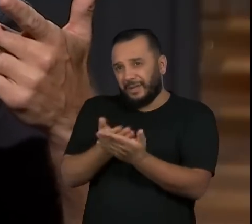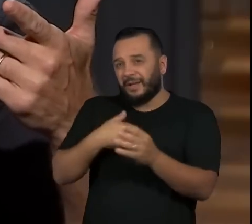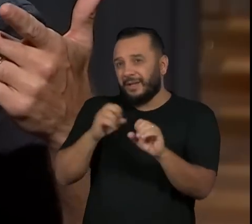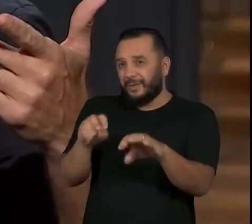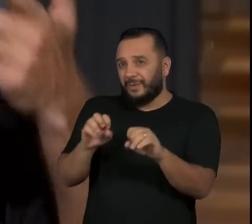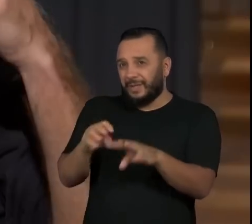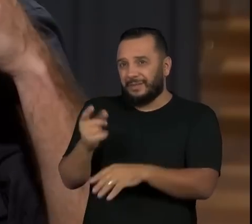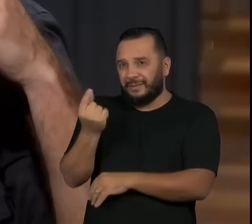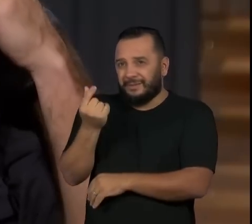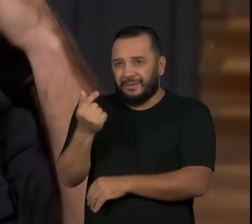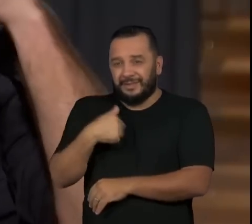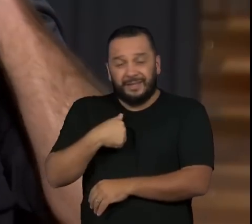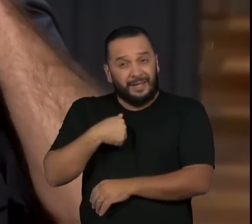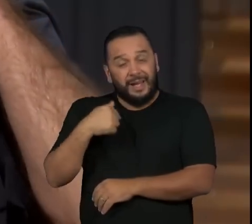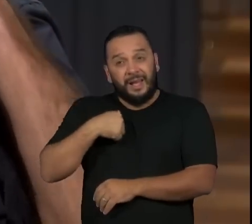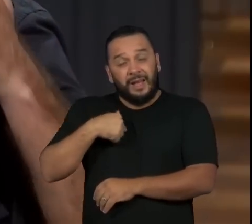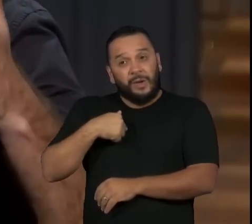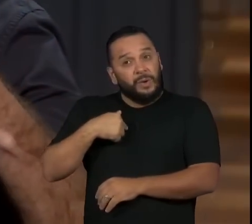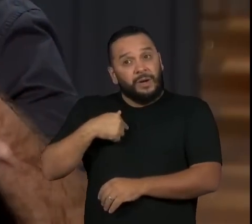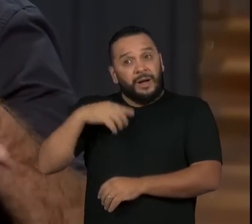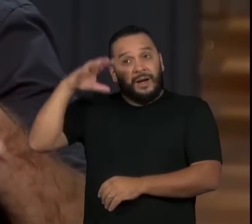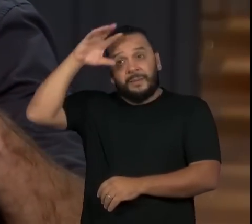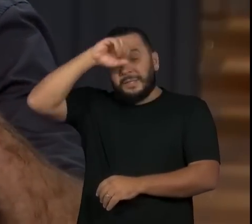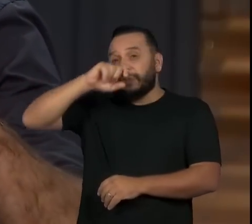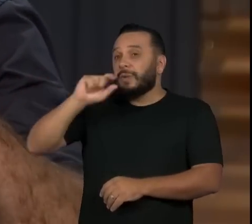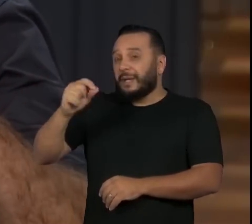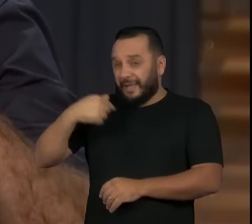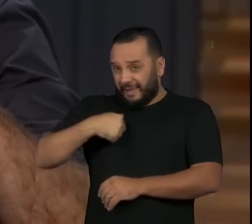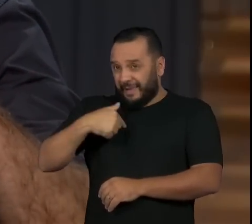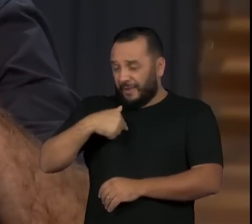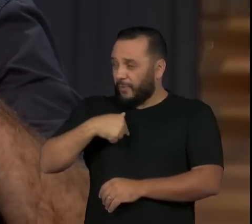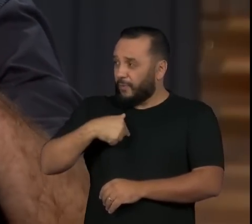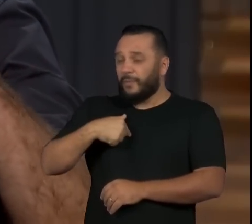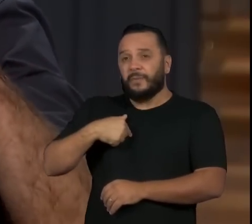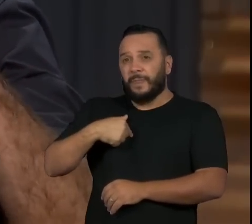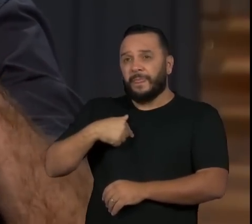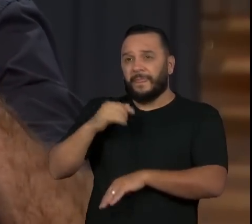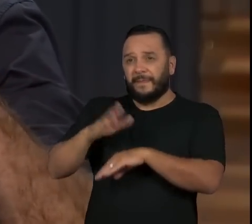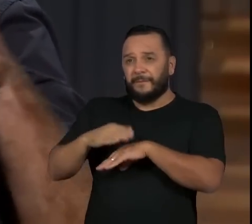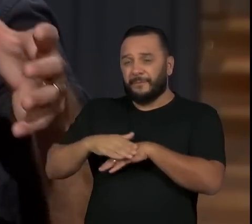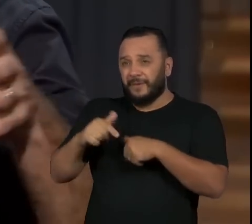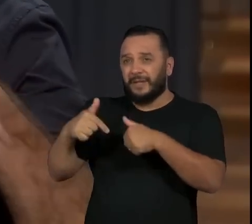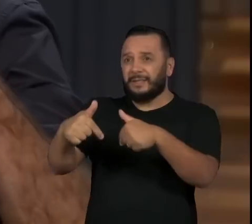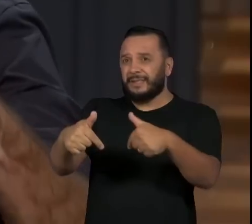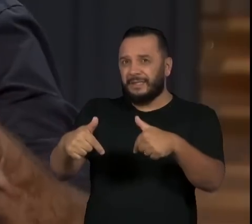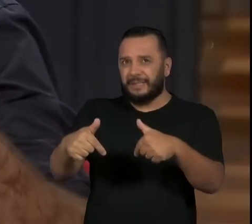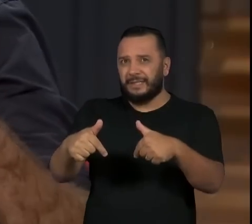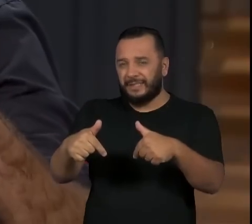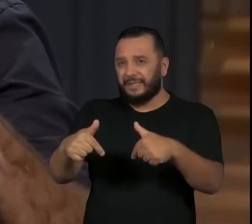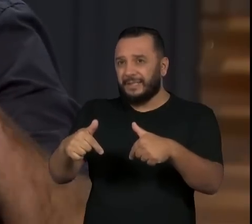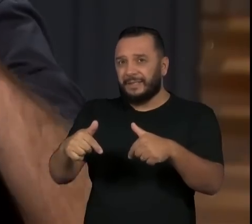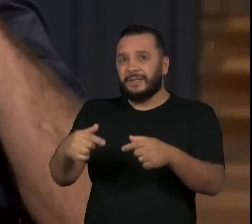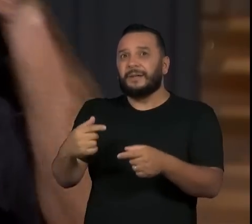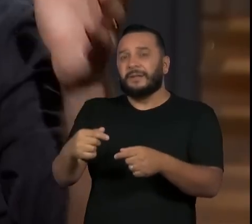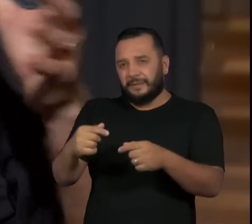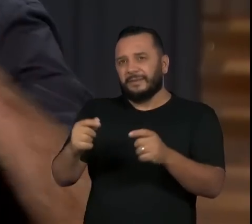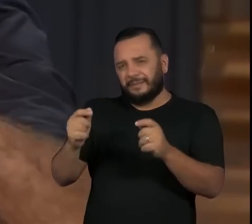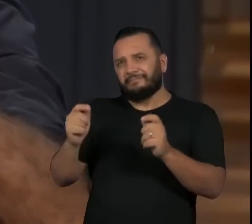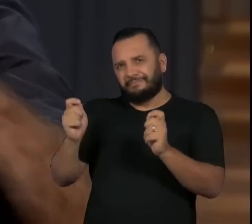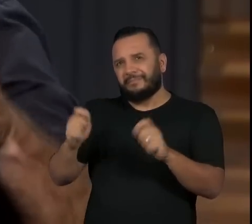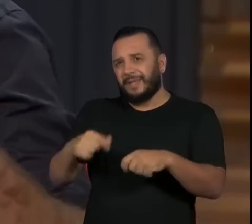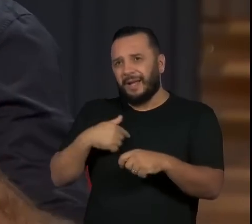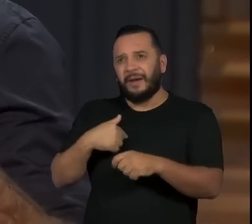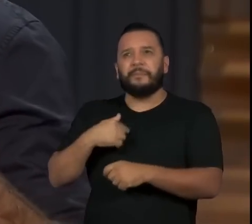dar aula, comecei a descobrir que o que eu fazia era o que gerava essa concentração de renda, o papel